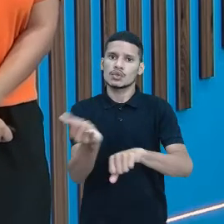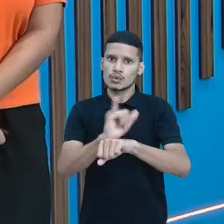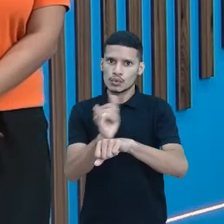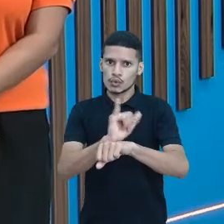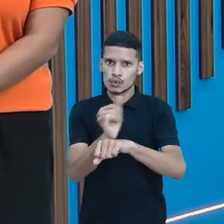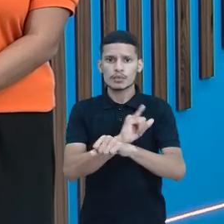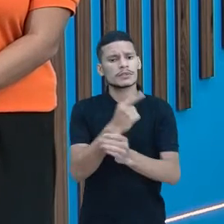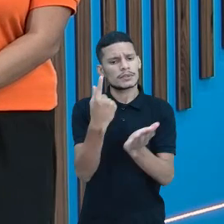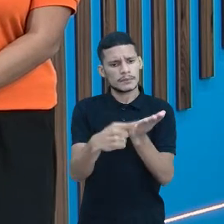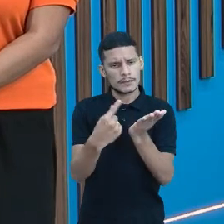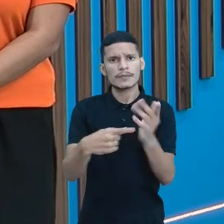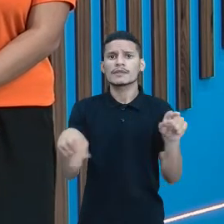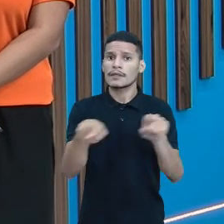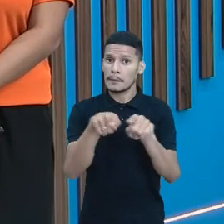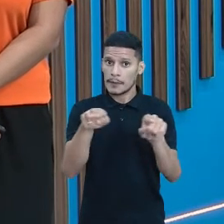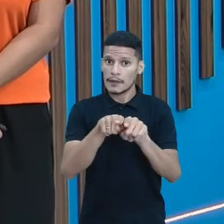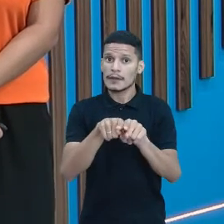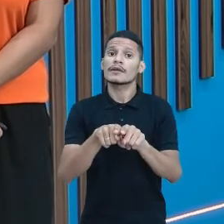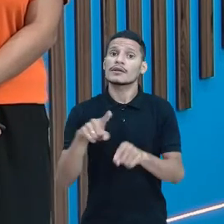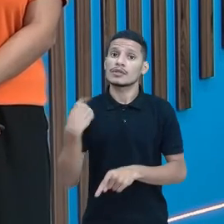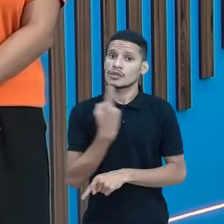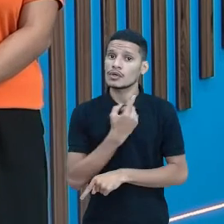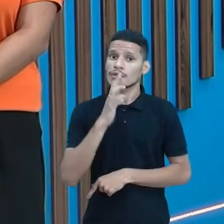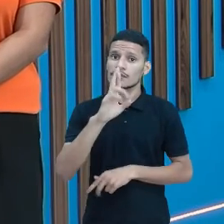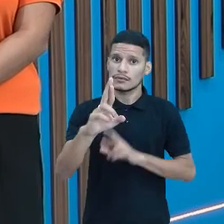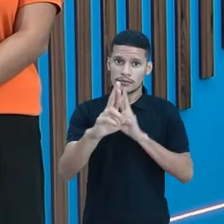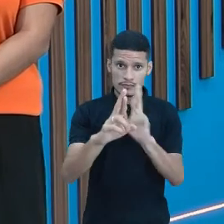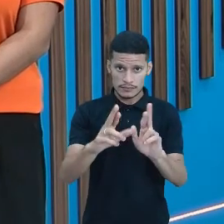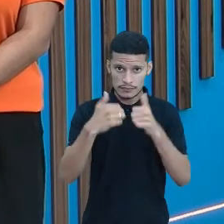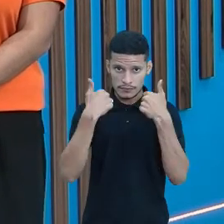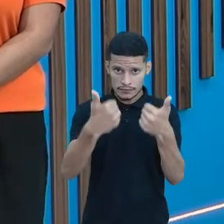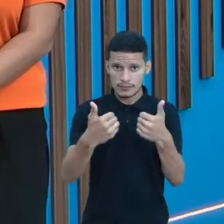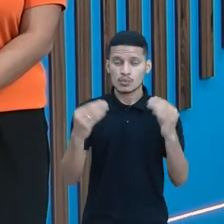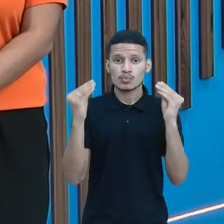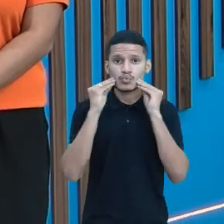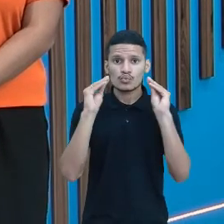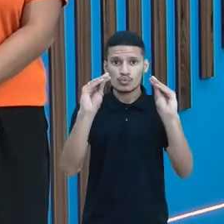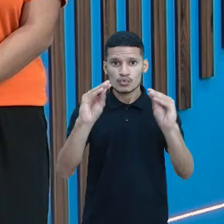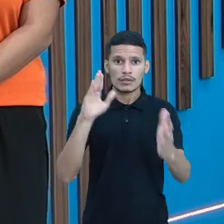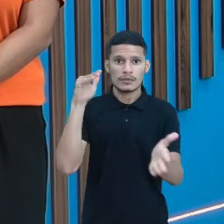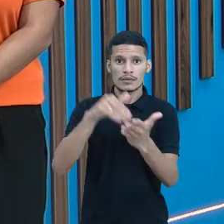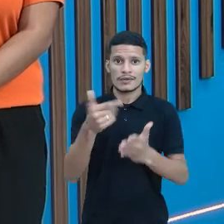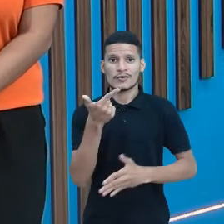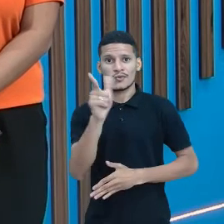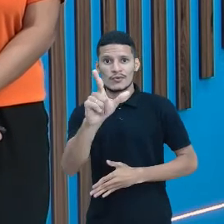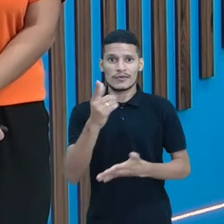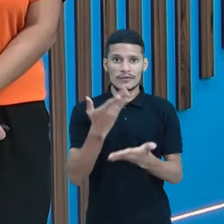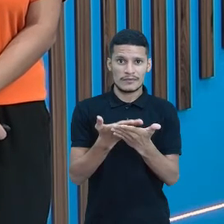YouTube, pelo aplicativo, que aí a gente se resolve, tá? Um beijo e até a próxima.